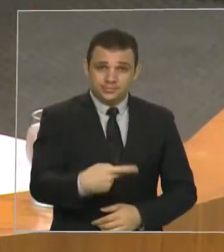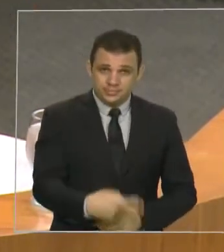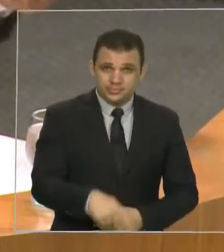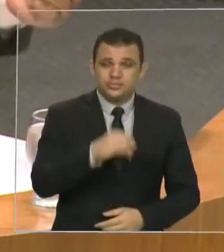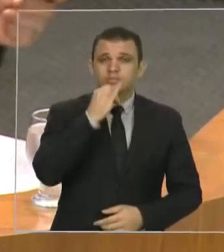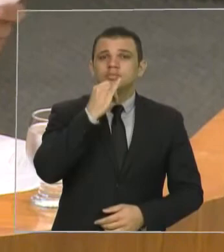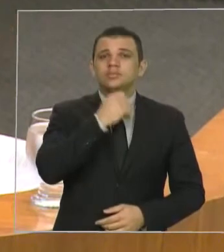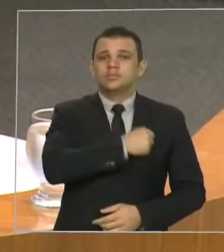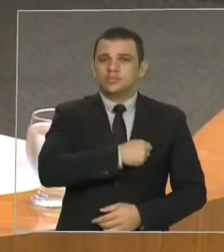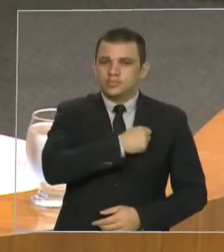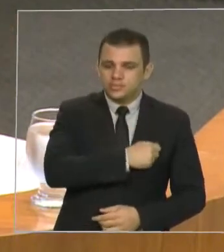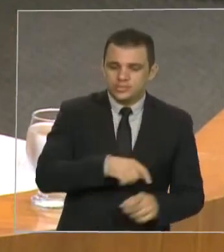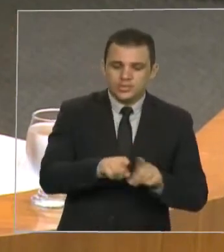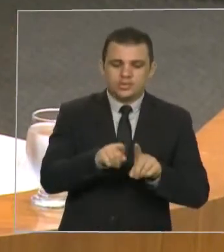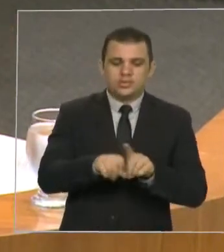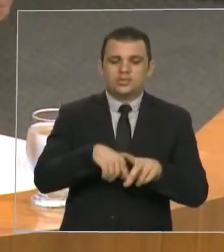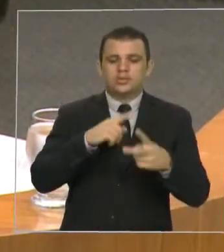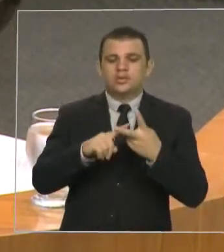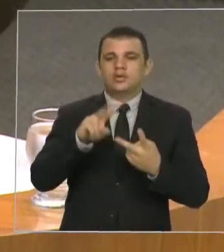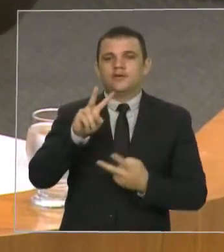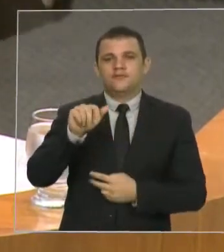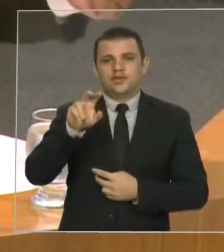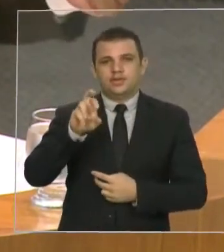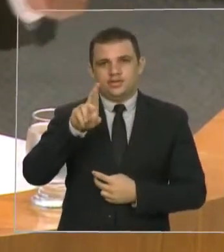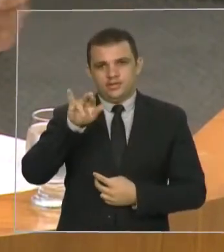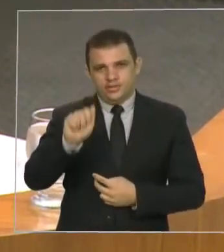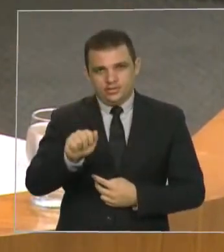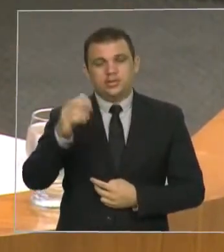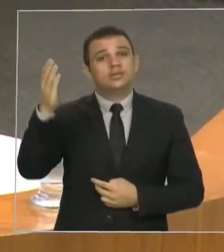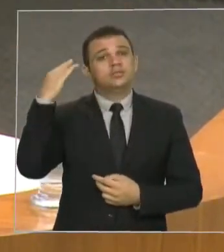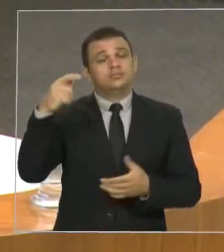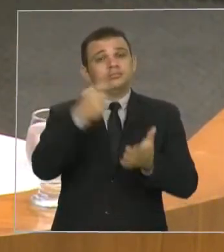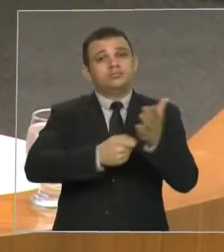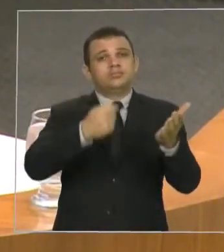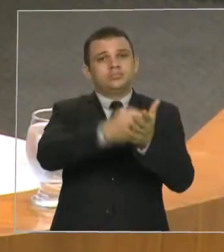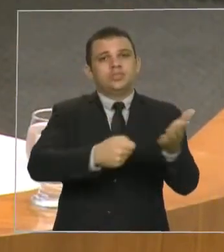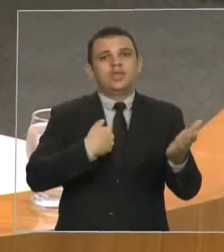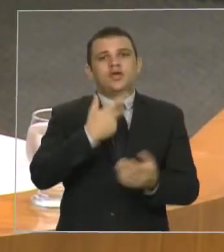momento, pelo contrário, eu não ofendi ninguém.